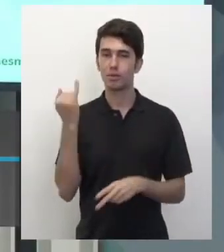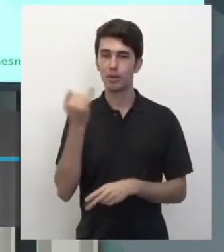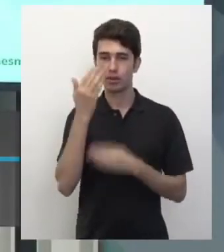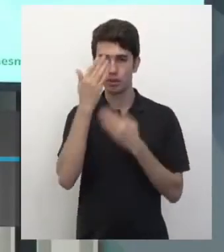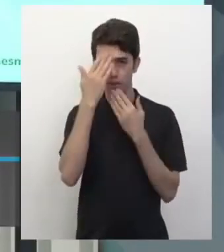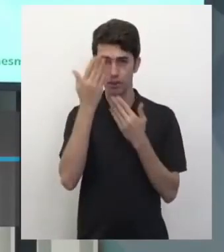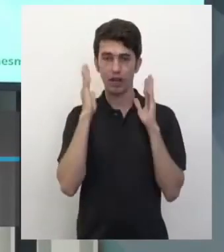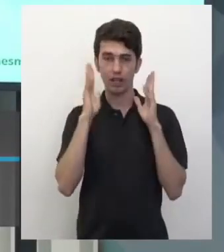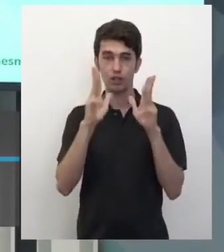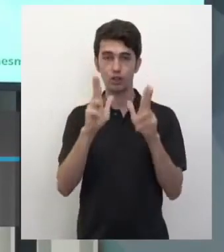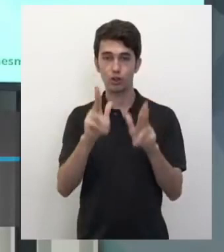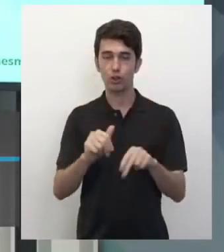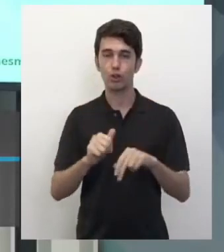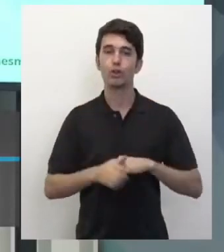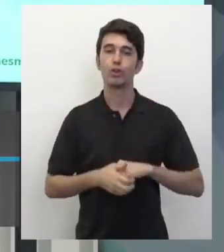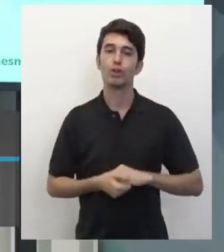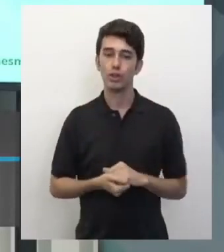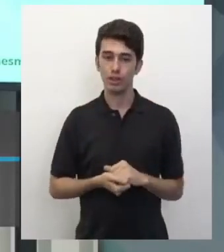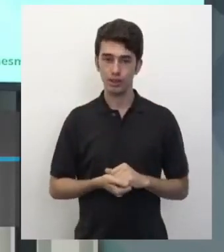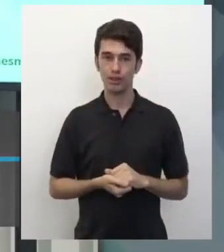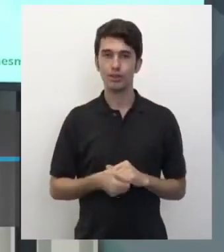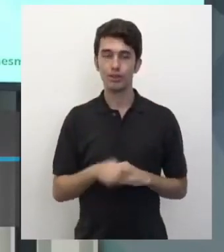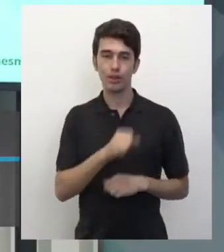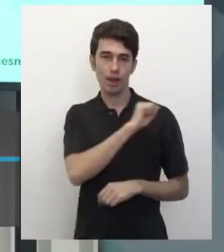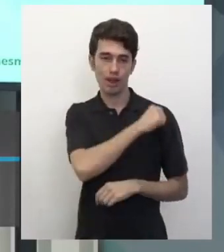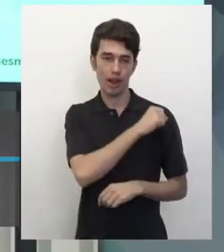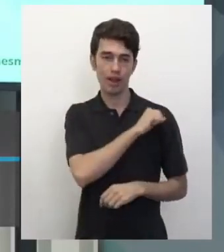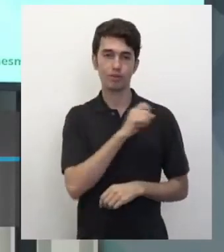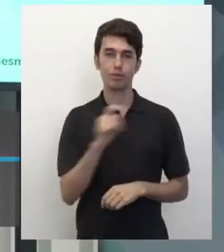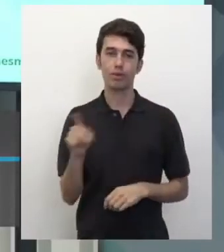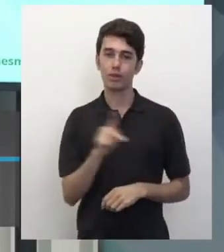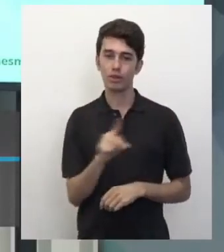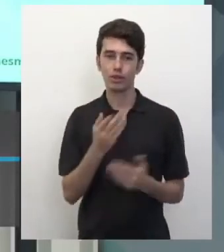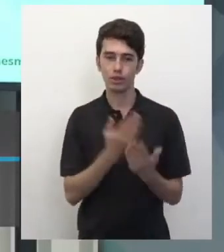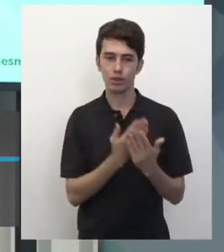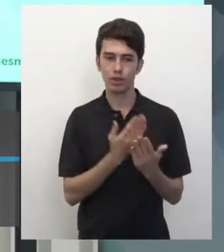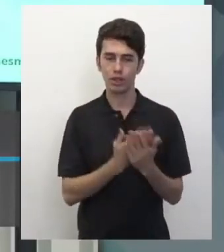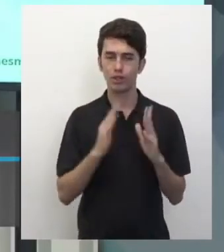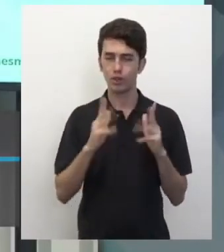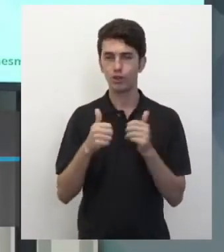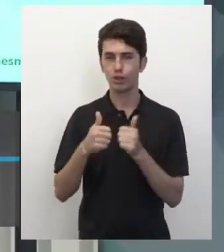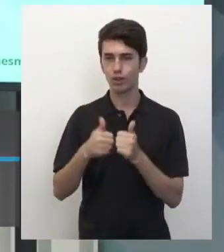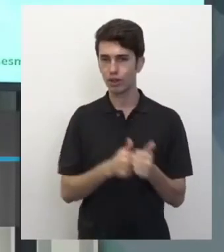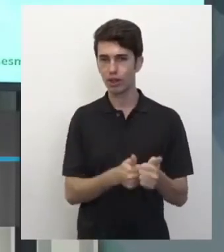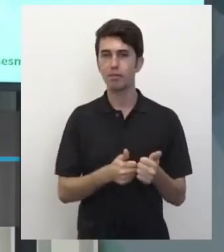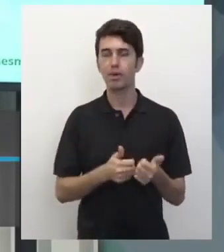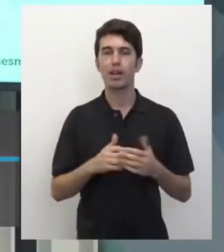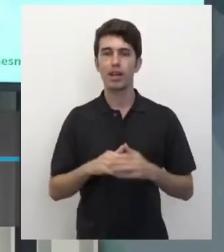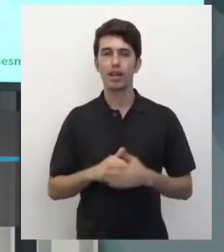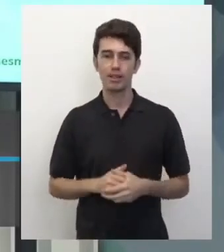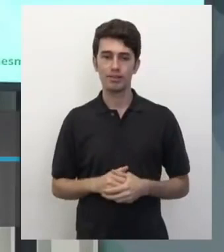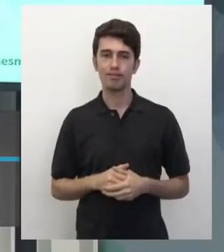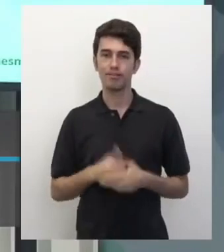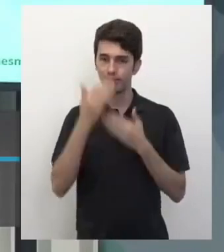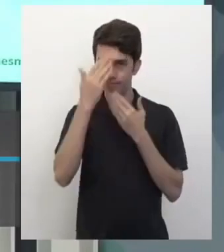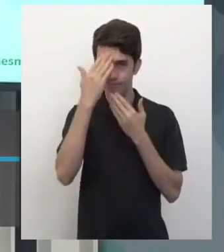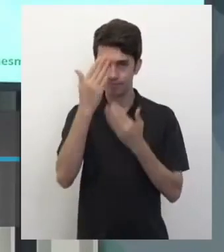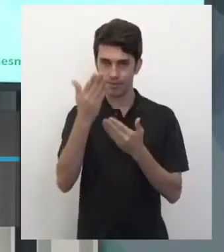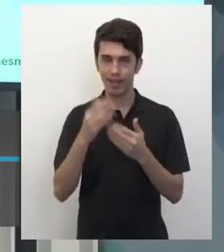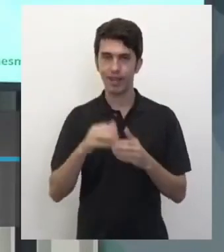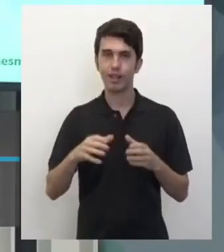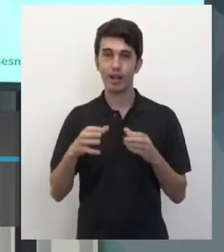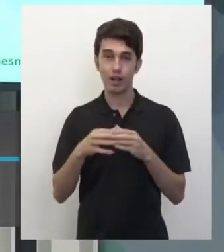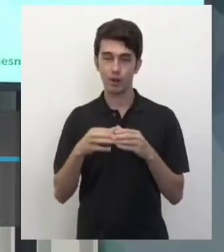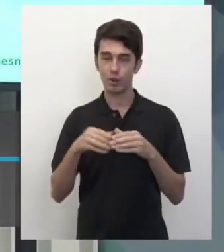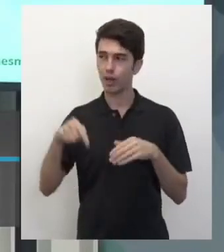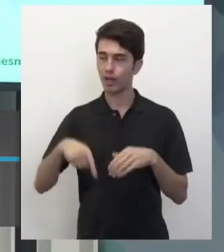a participação de todos do 8º ano, professores, estudantes e todos que nos acompanham de uma maneira geral. Muito obrigado à equipe de produção que